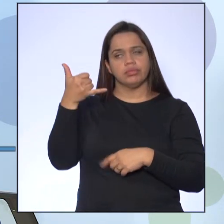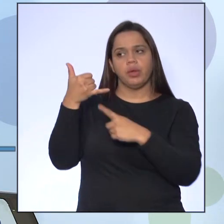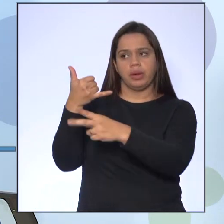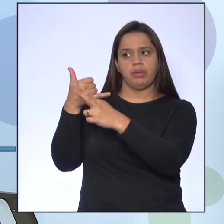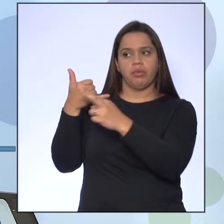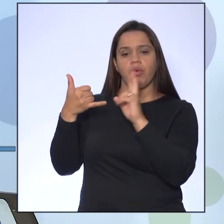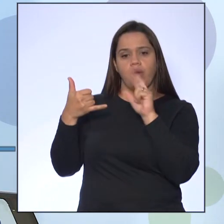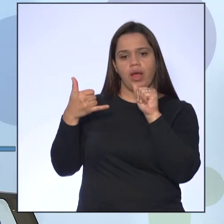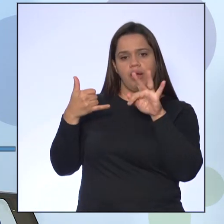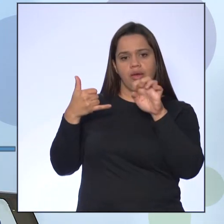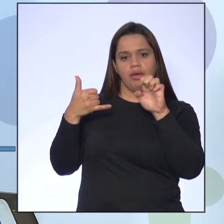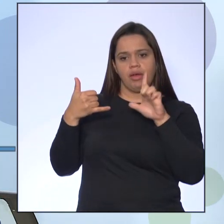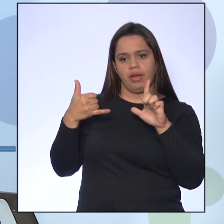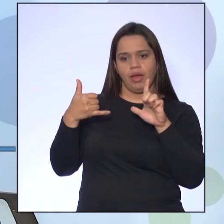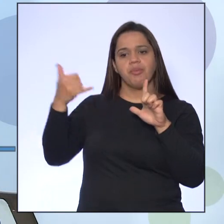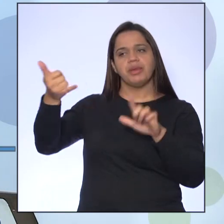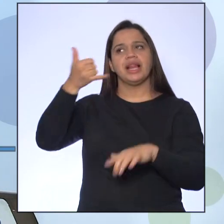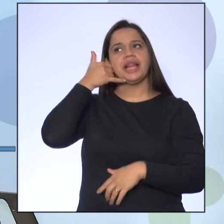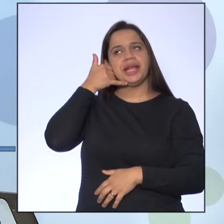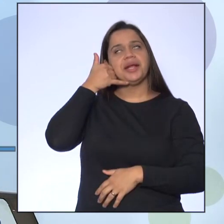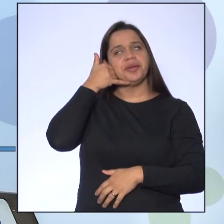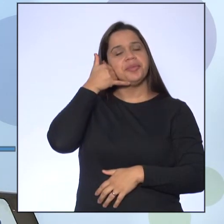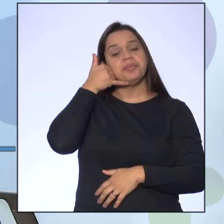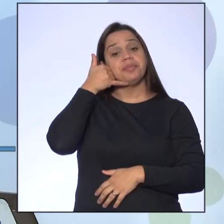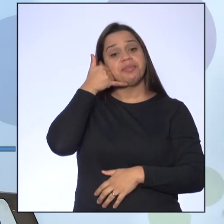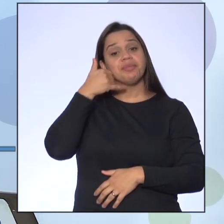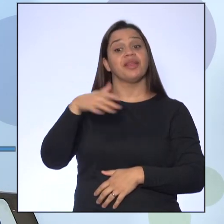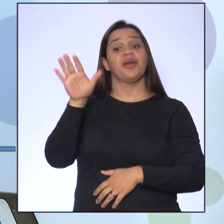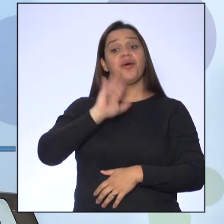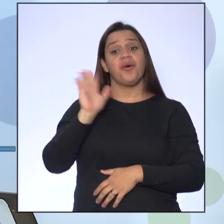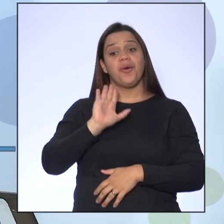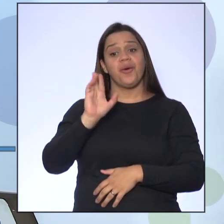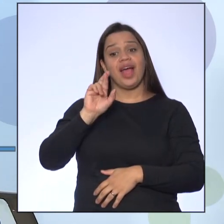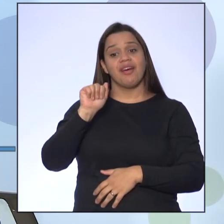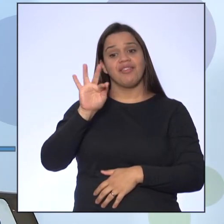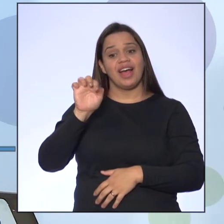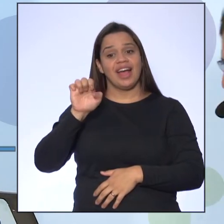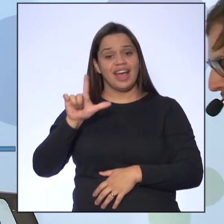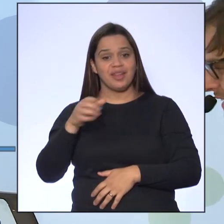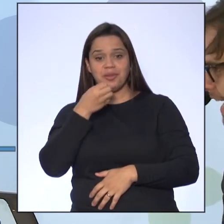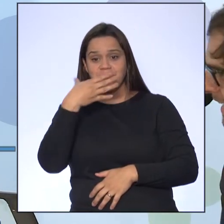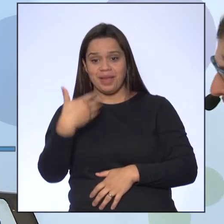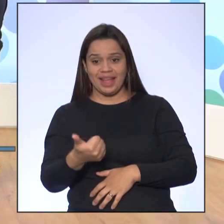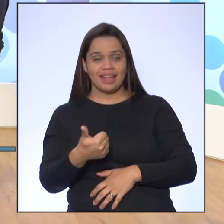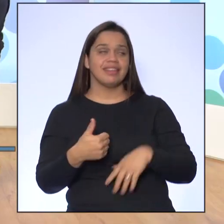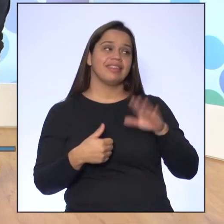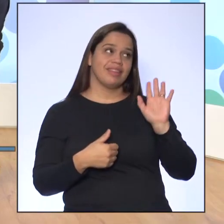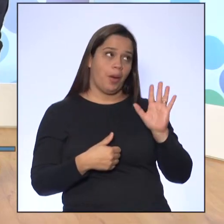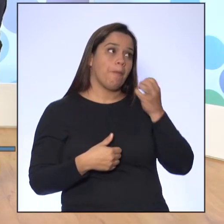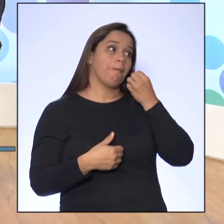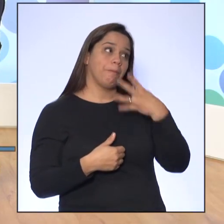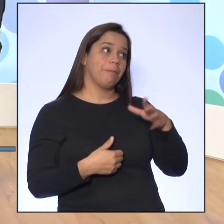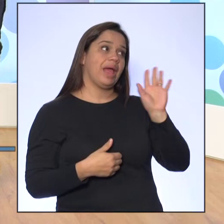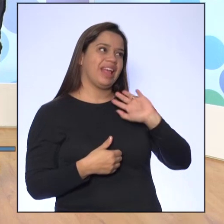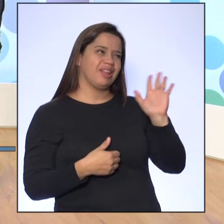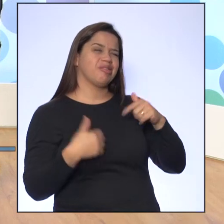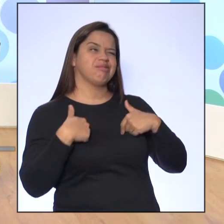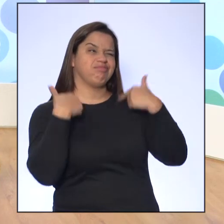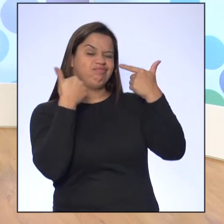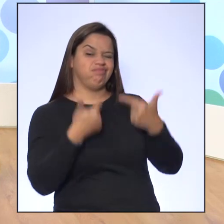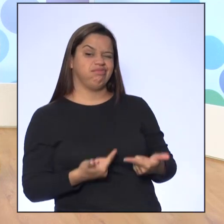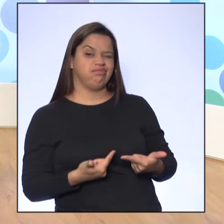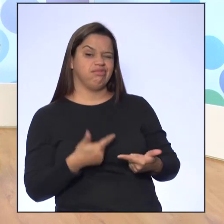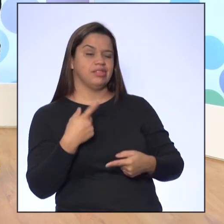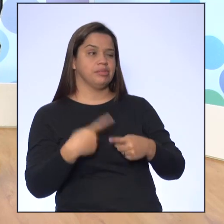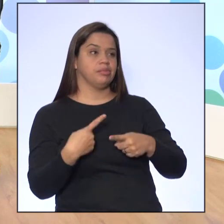né? Trim, trim. Olá, Rafael, tudo bem? Bem não tá, né? Eu tô meio de saco cheio